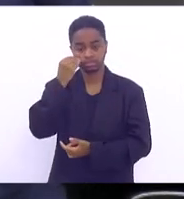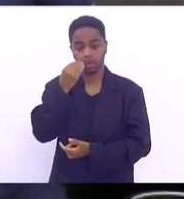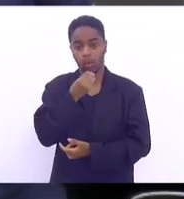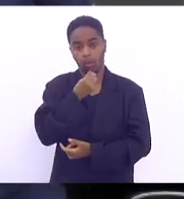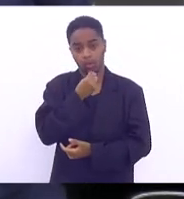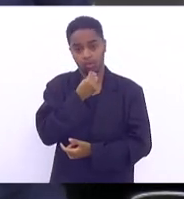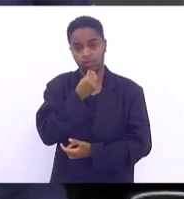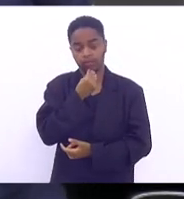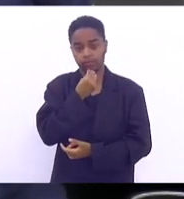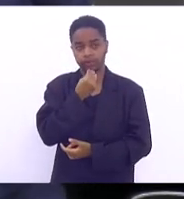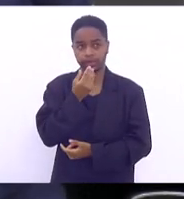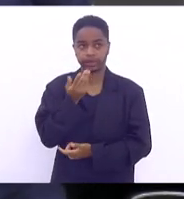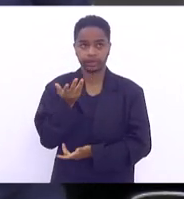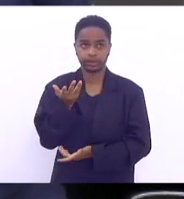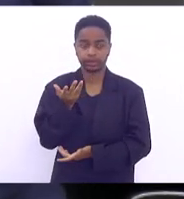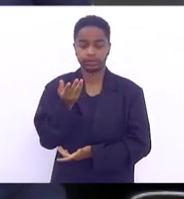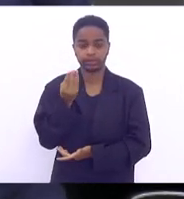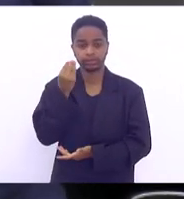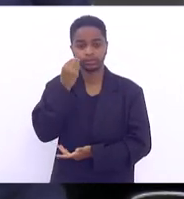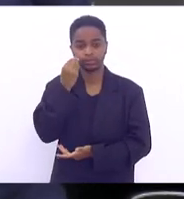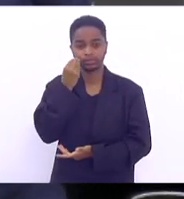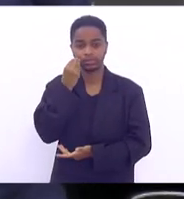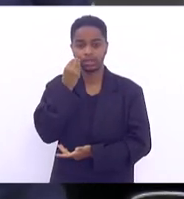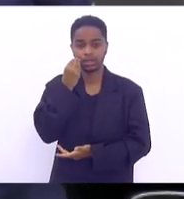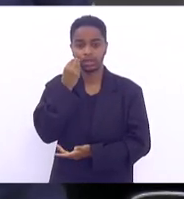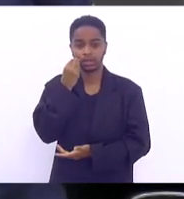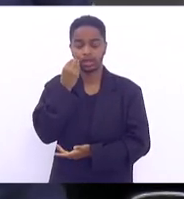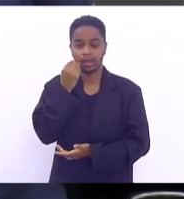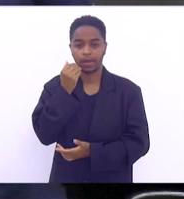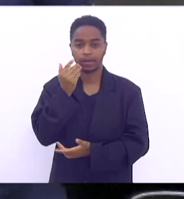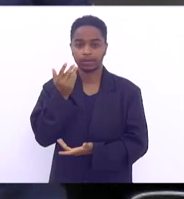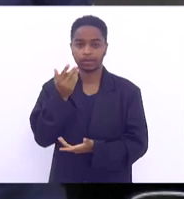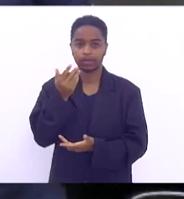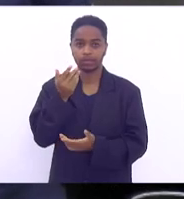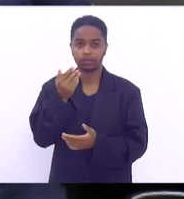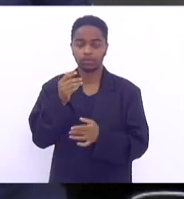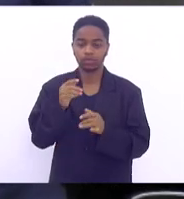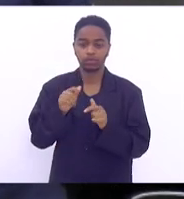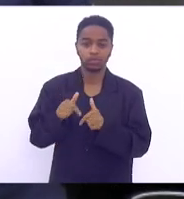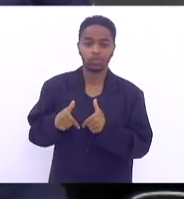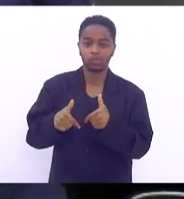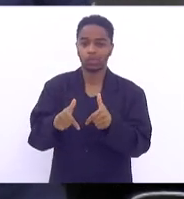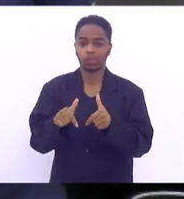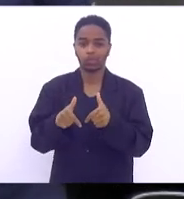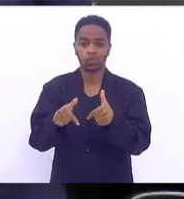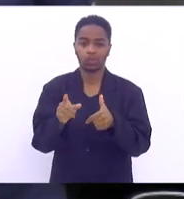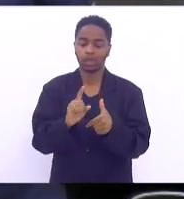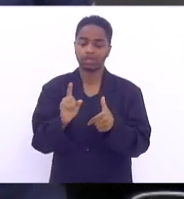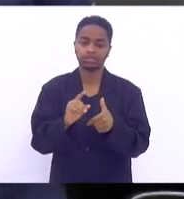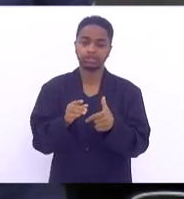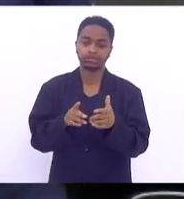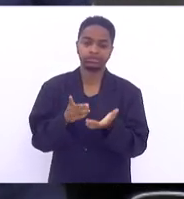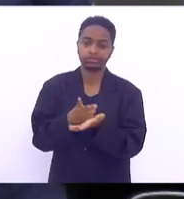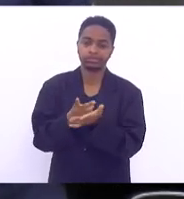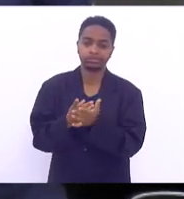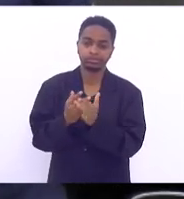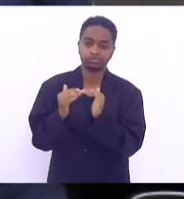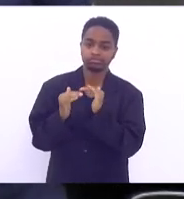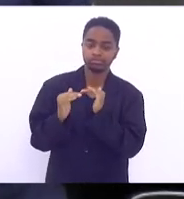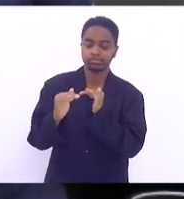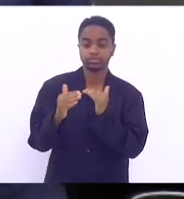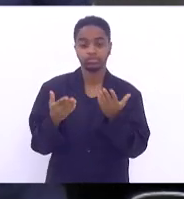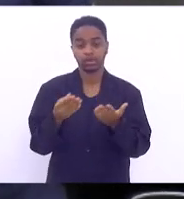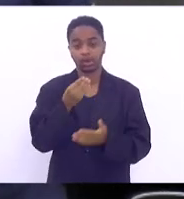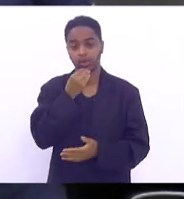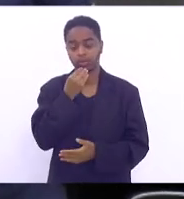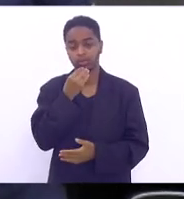justamente tentar fugir do vício de iniciativa. Então, obviamente, só faz sentido a gente